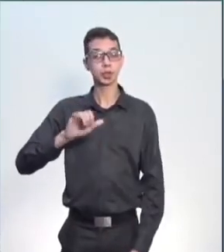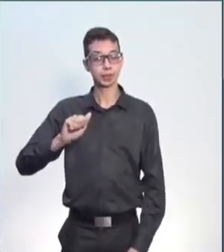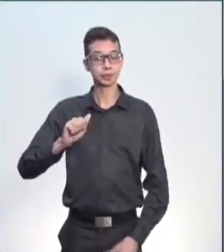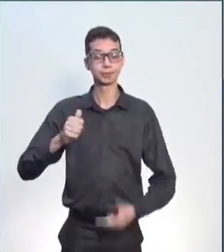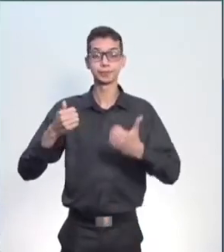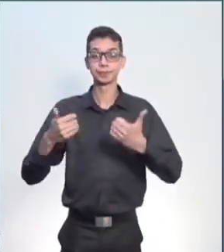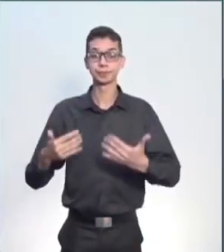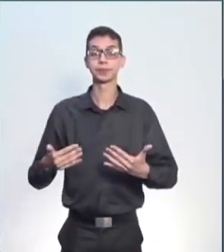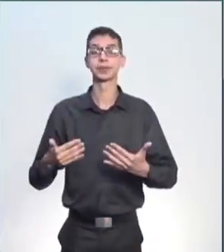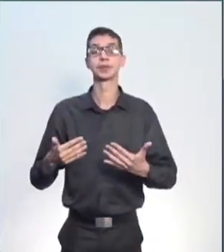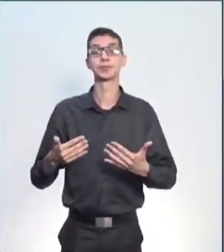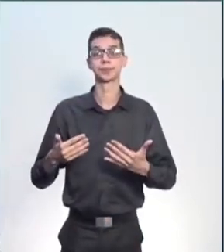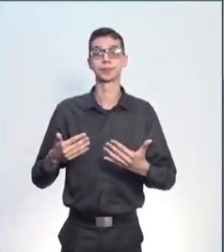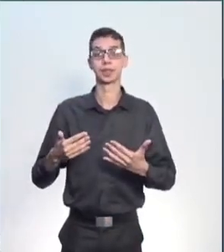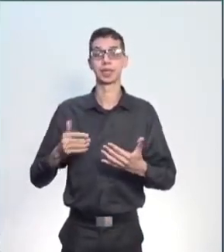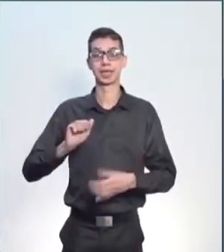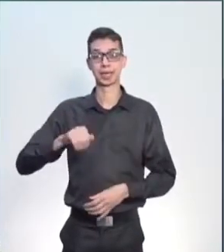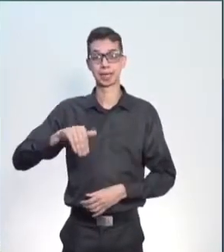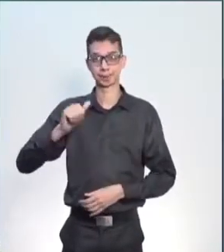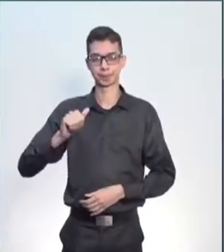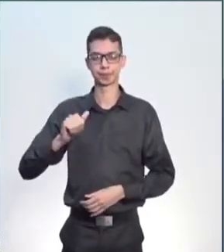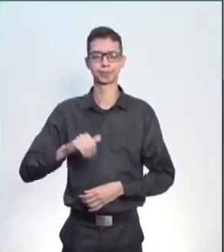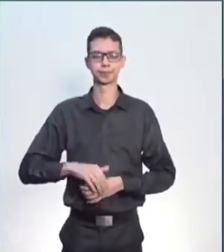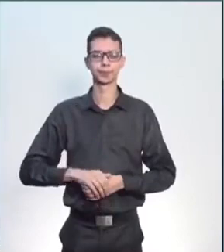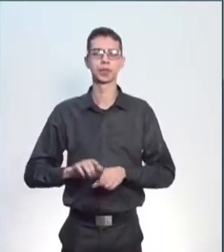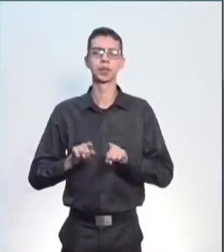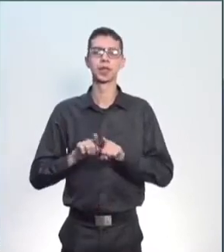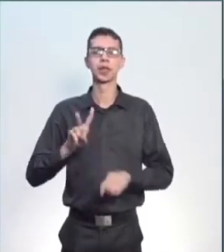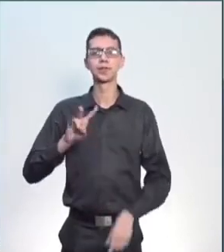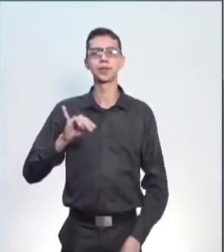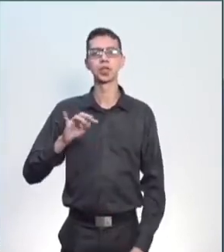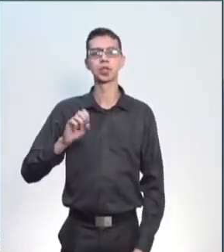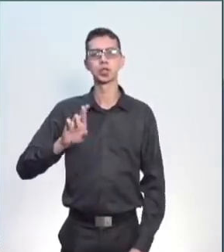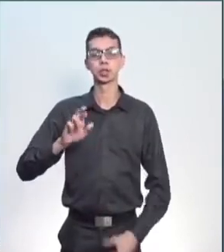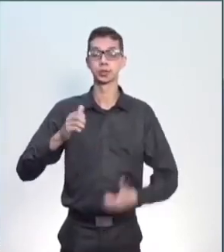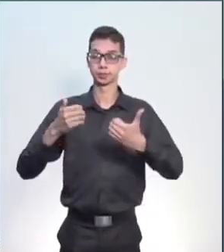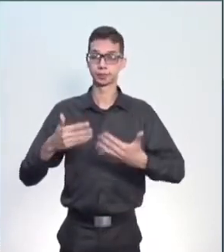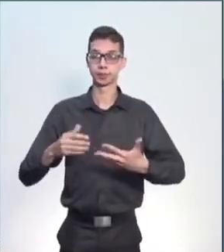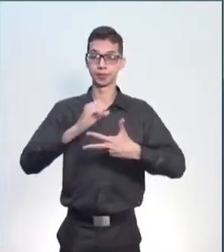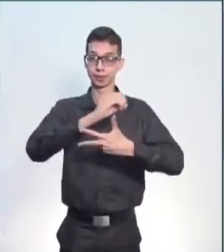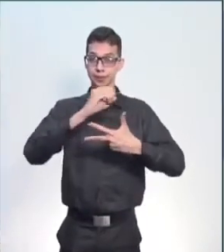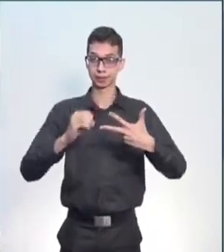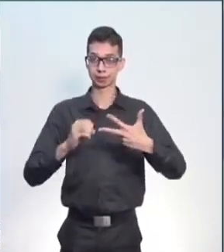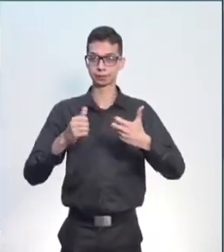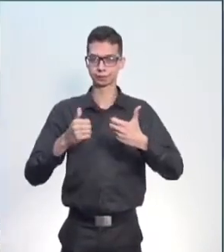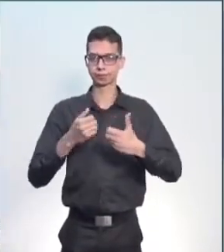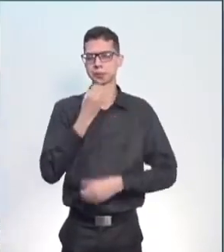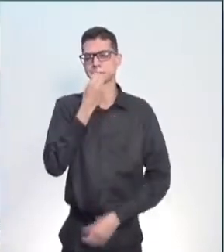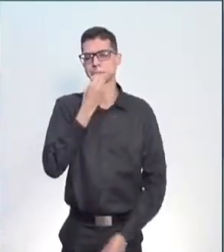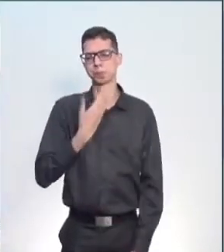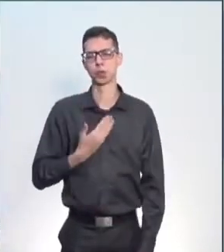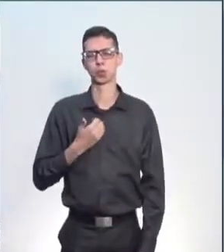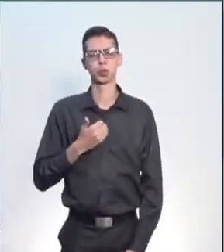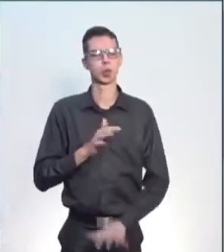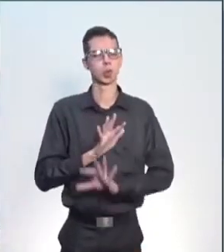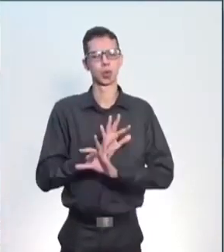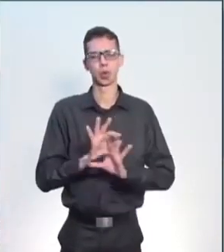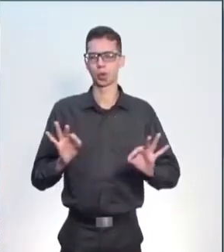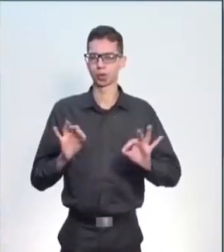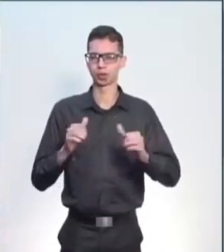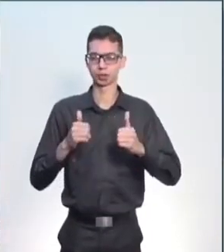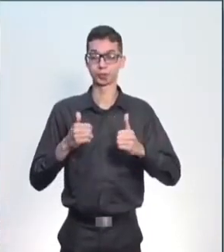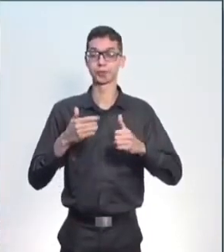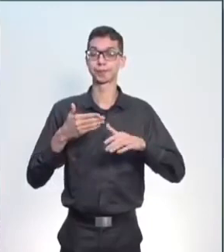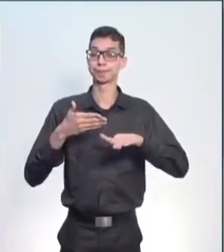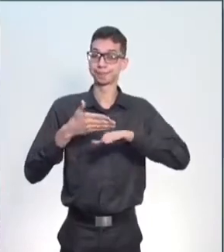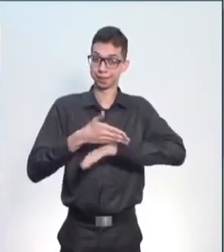do Centro de Mídias, né? E o Vitor citou o Enem. Muito bom, muito bom, muito bom, muito boa a participação de